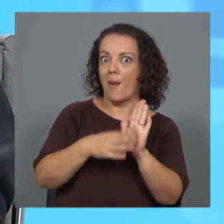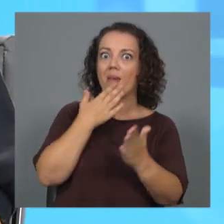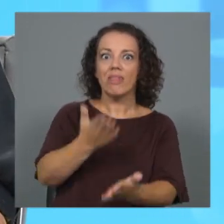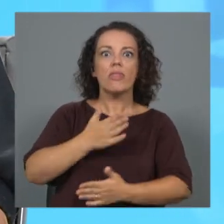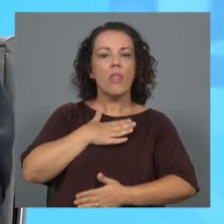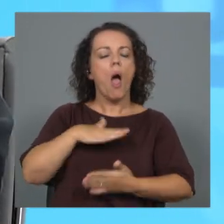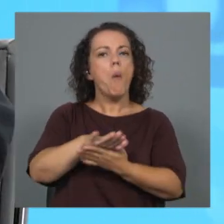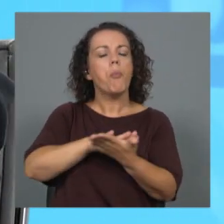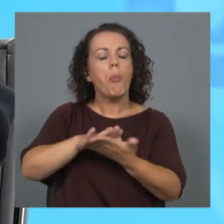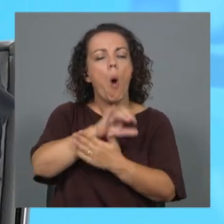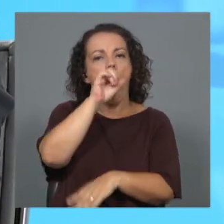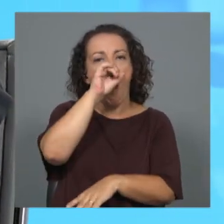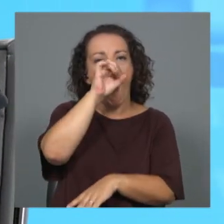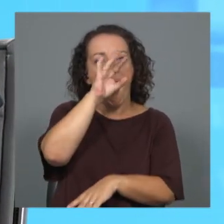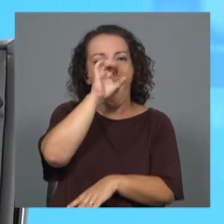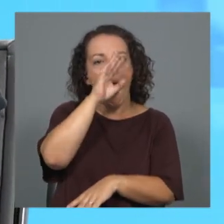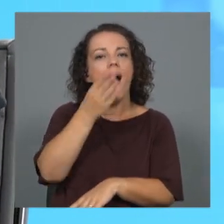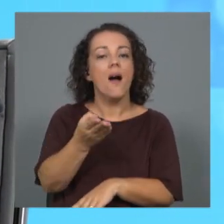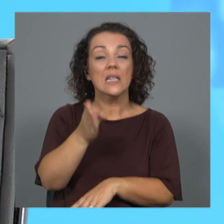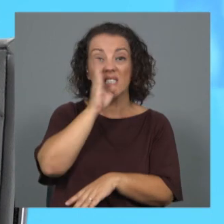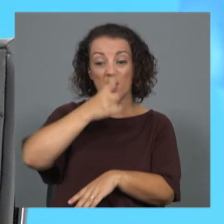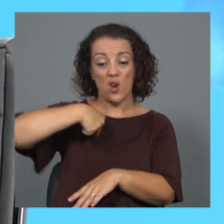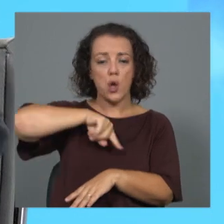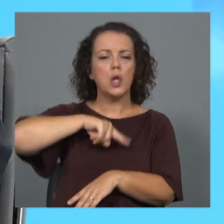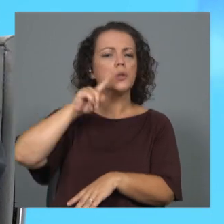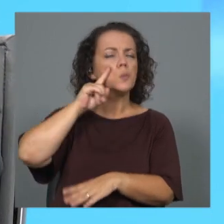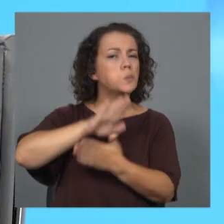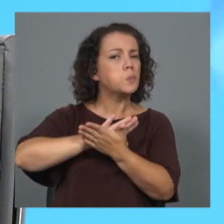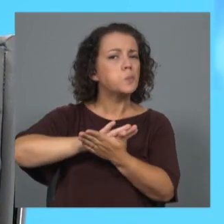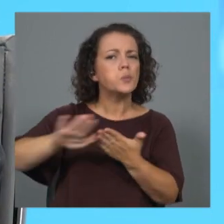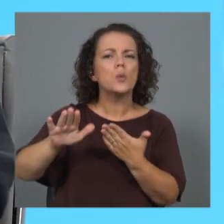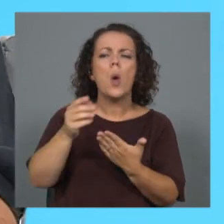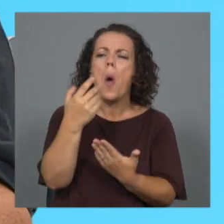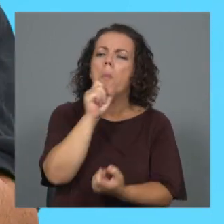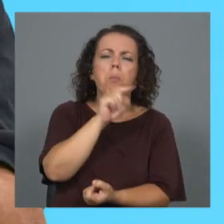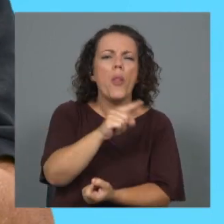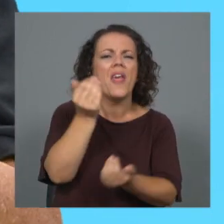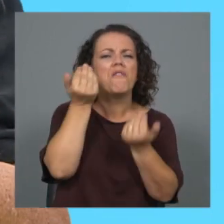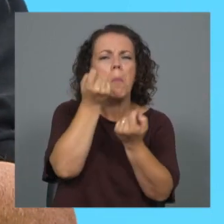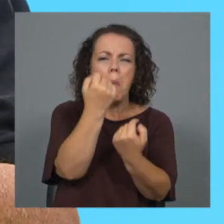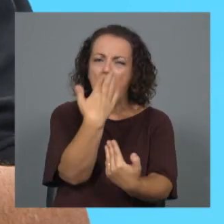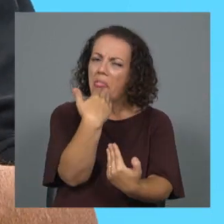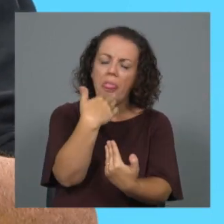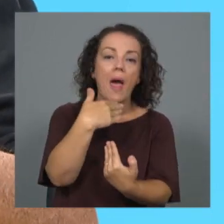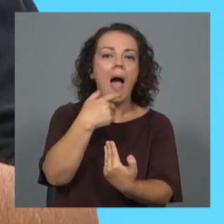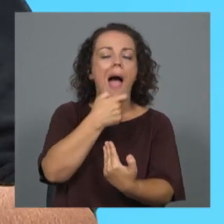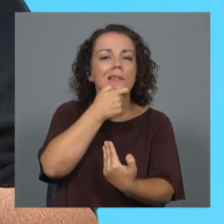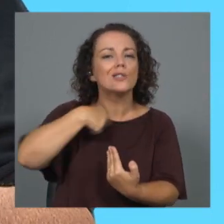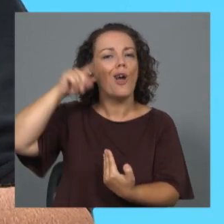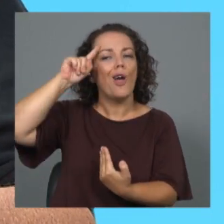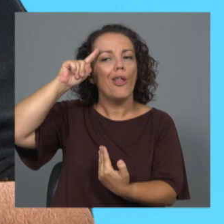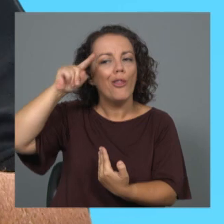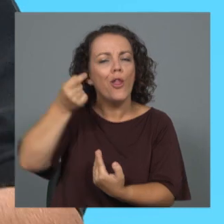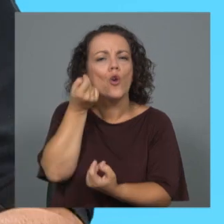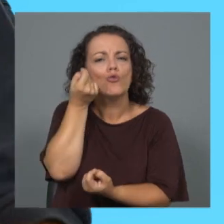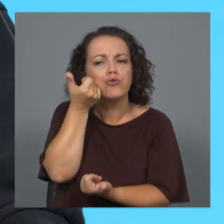e permite, se nós não temos um mínimo de conhecimento dos outros, nós facilmente nos fechamos